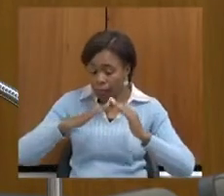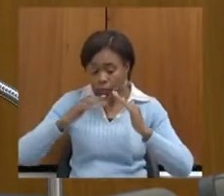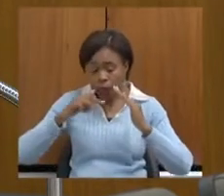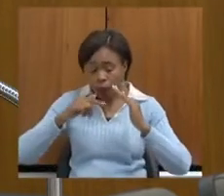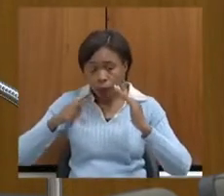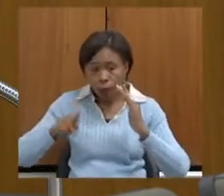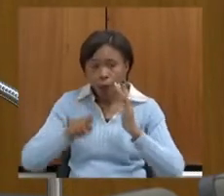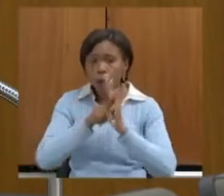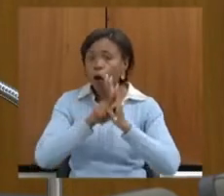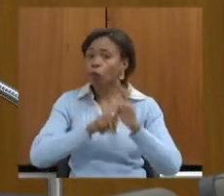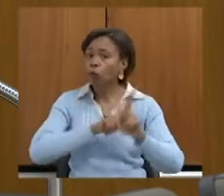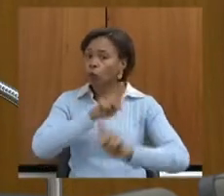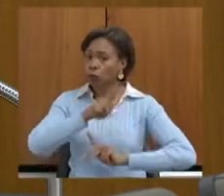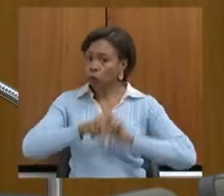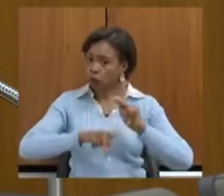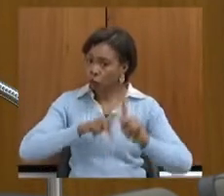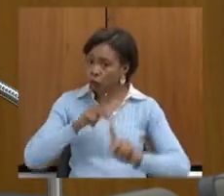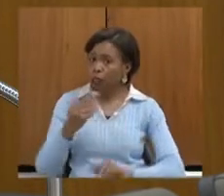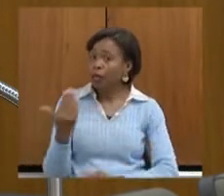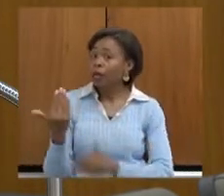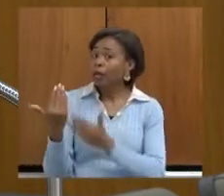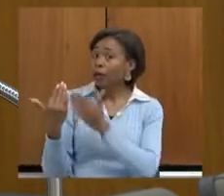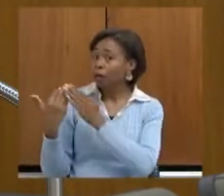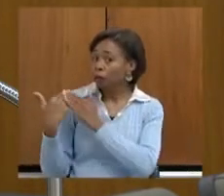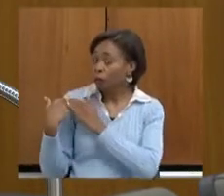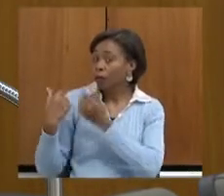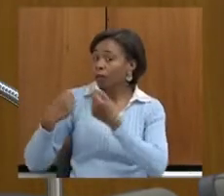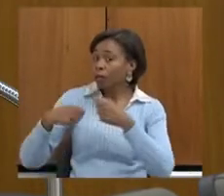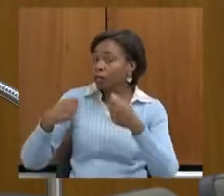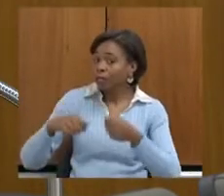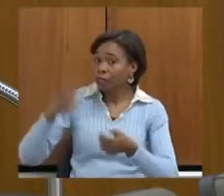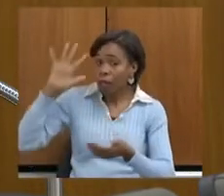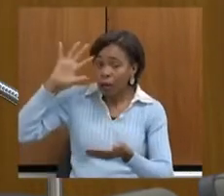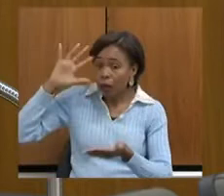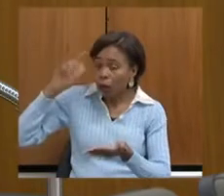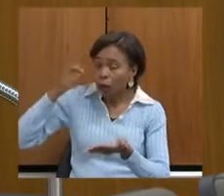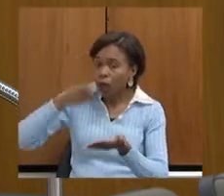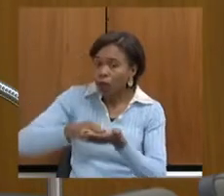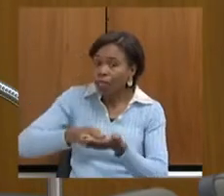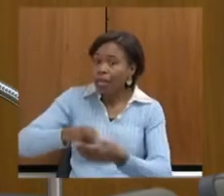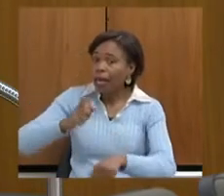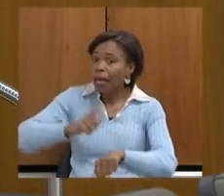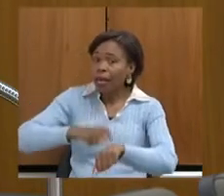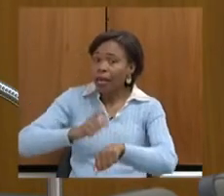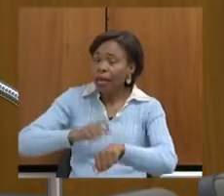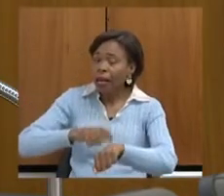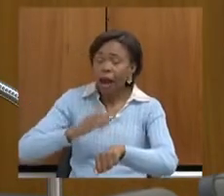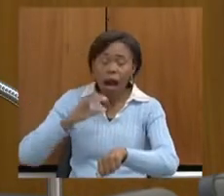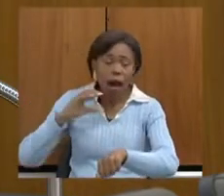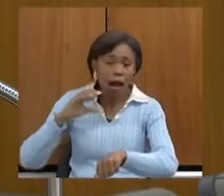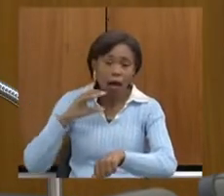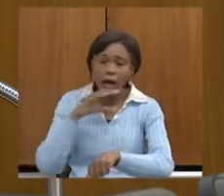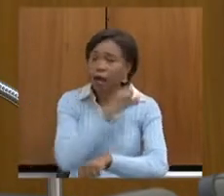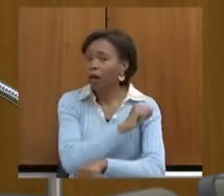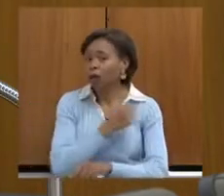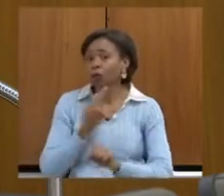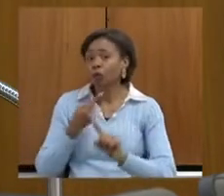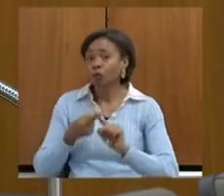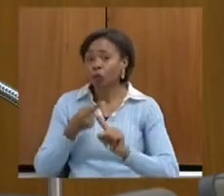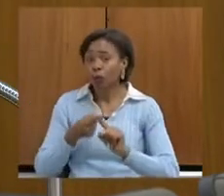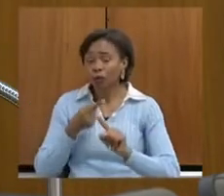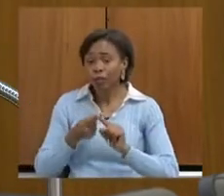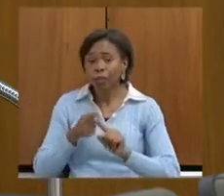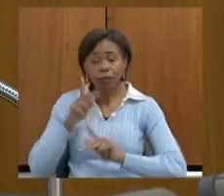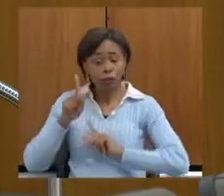tomar as devidas providências imediatamente porque a